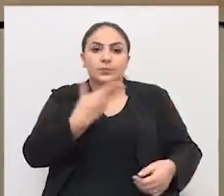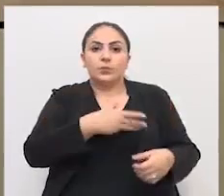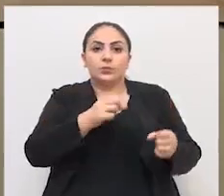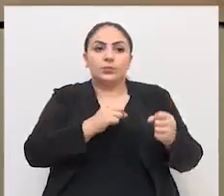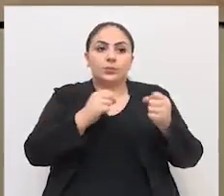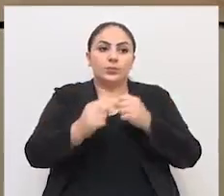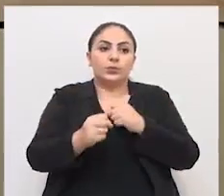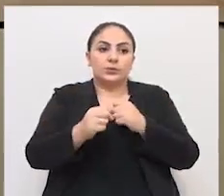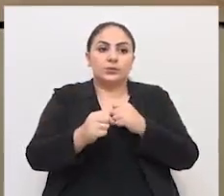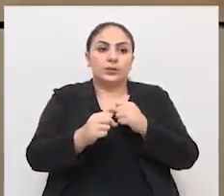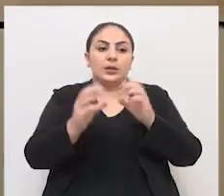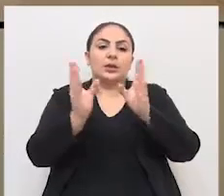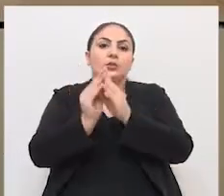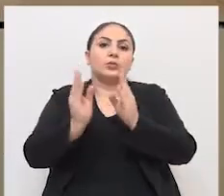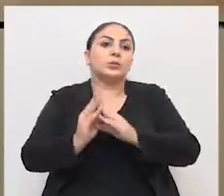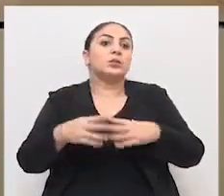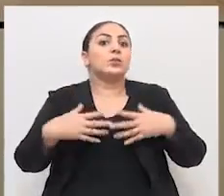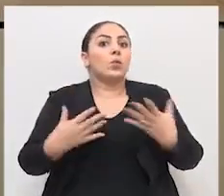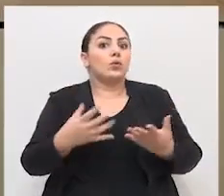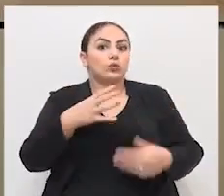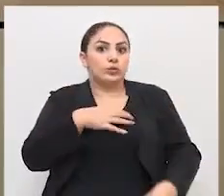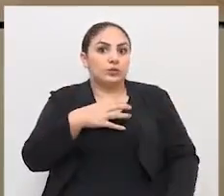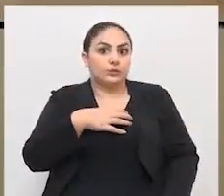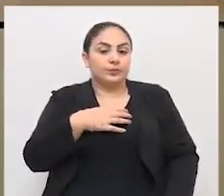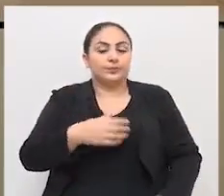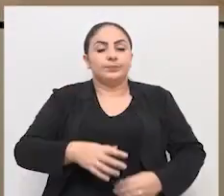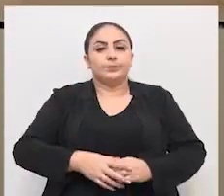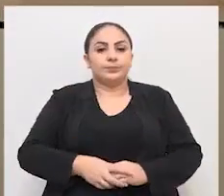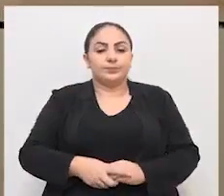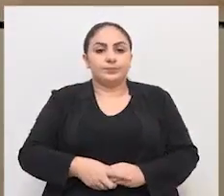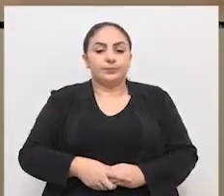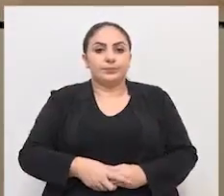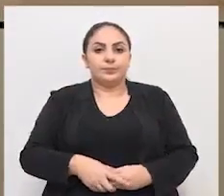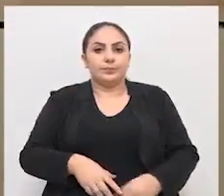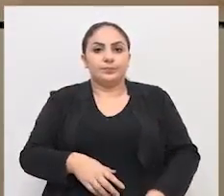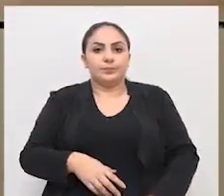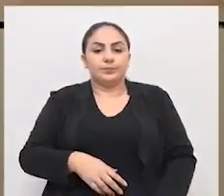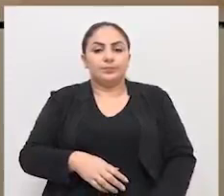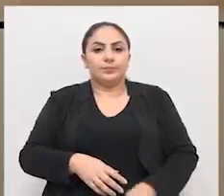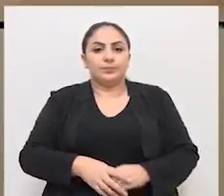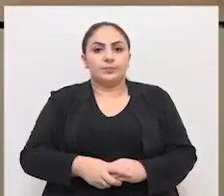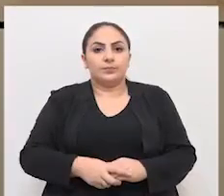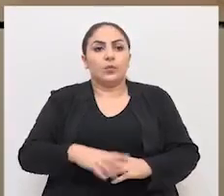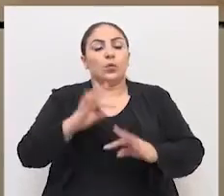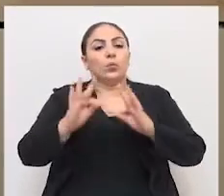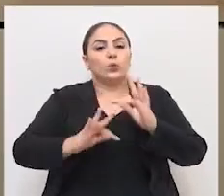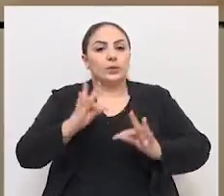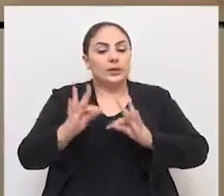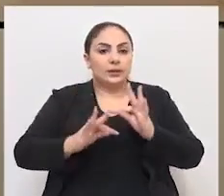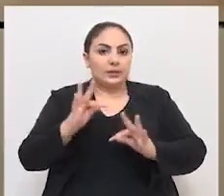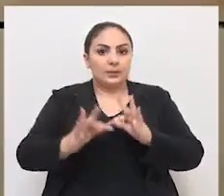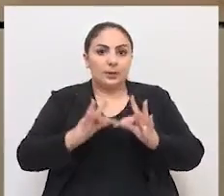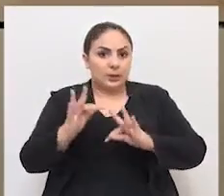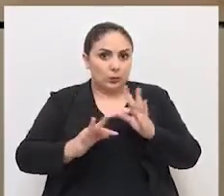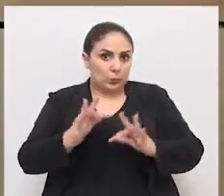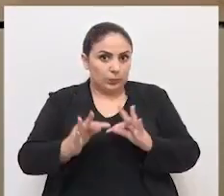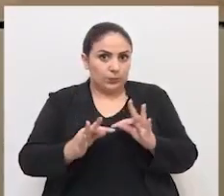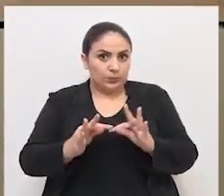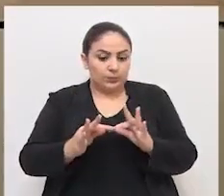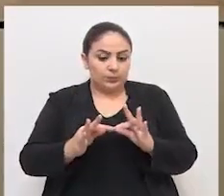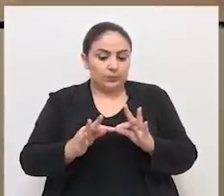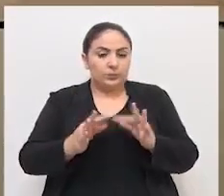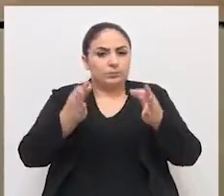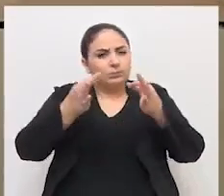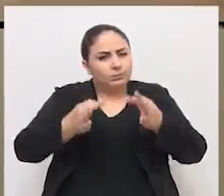hoje nós podemos resumir da seguinte forma: o tratamento